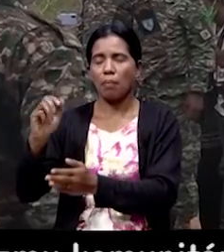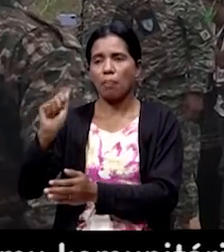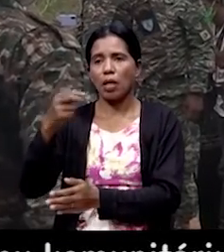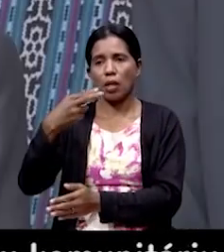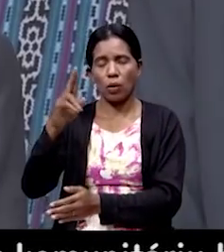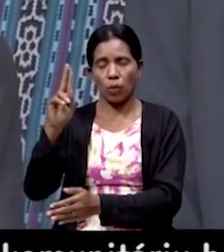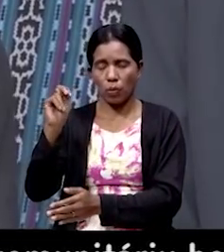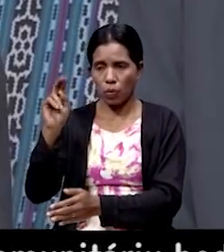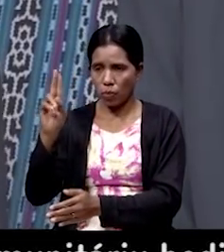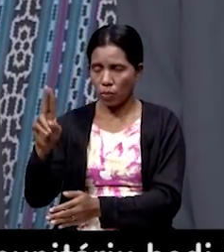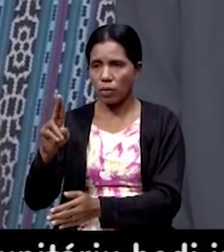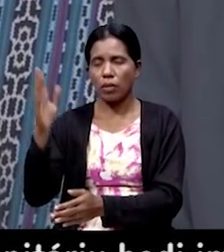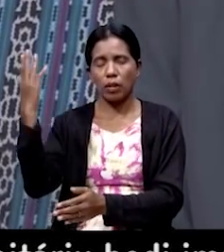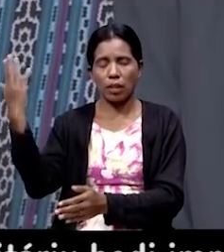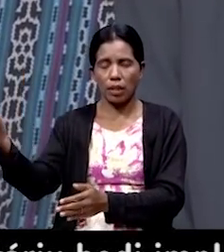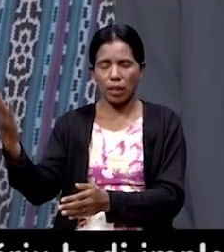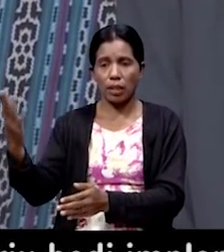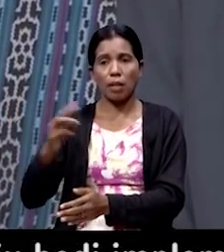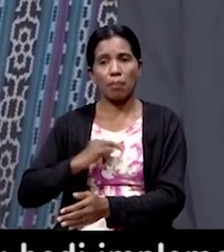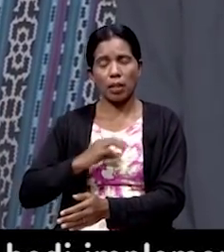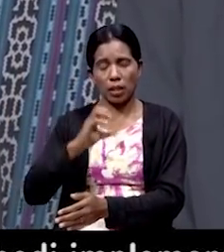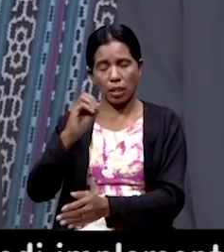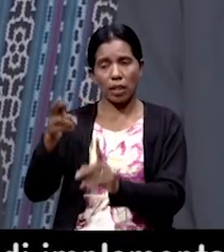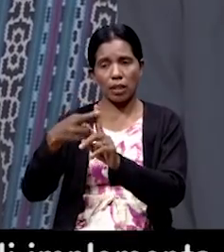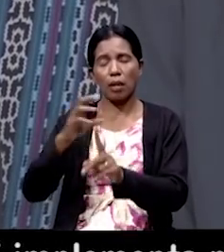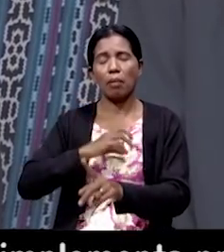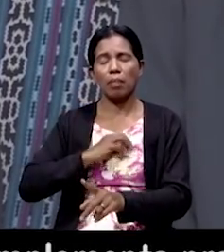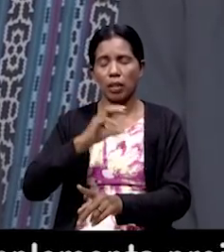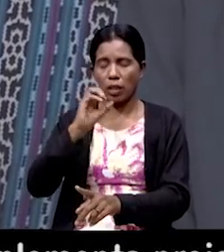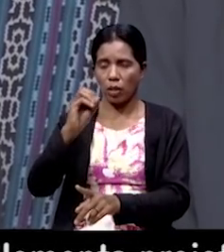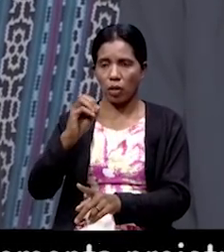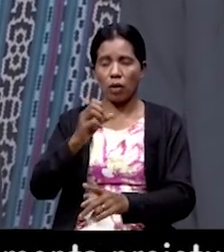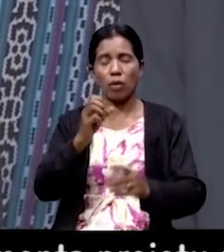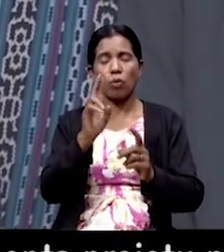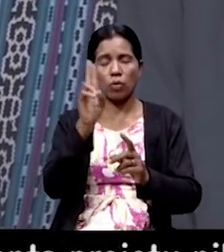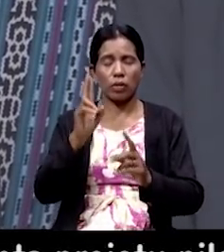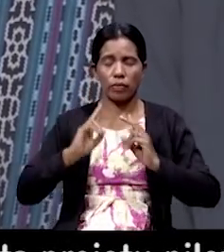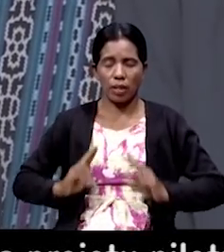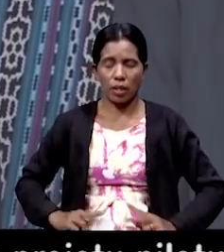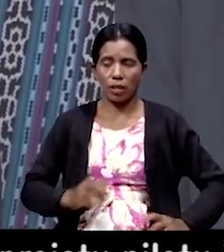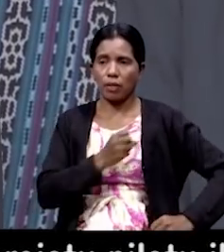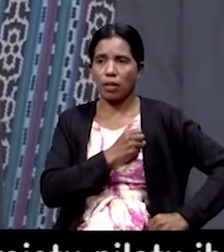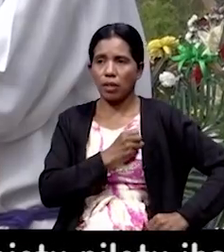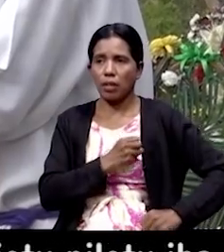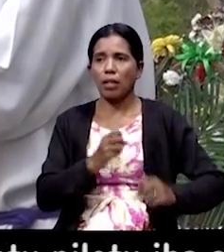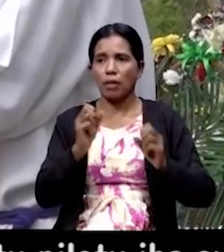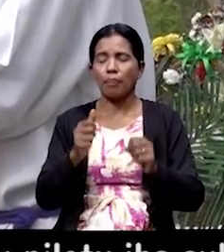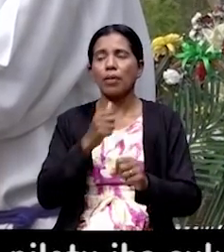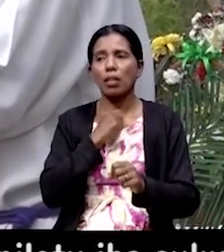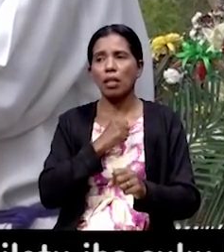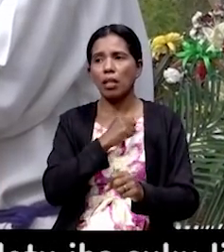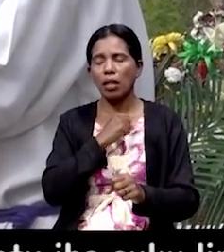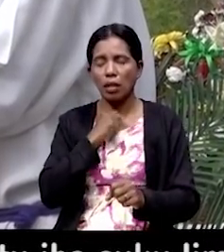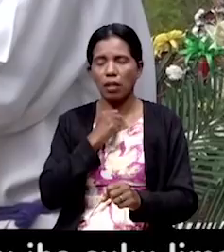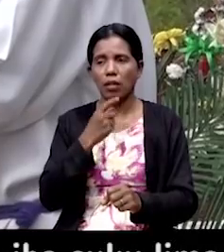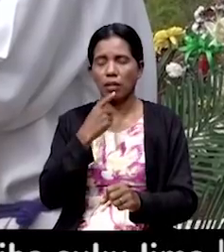kartayanu iha jardim dos heróis da pátria metinaru o parada militar molo kalot saudoso ne mate isin Padre Angelo